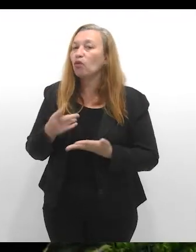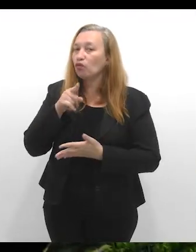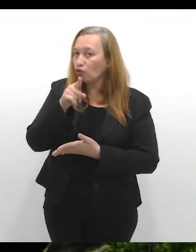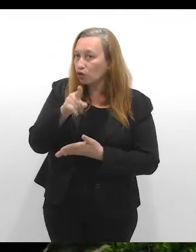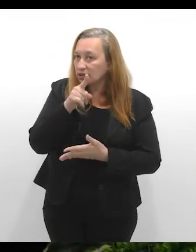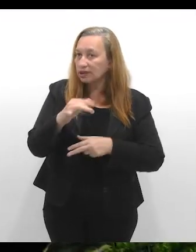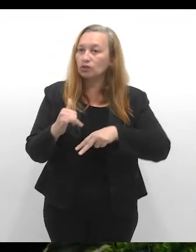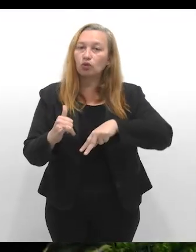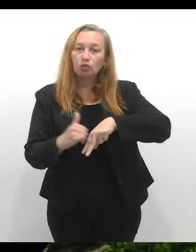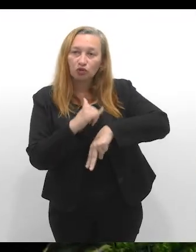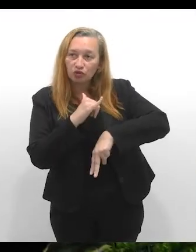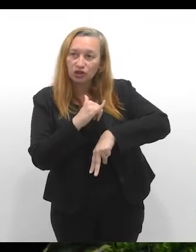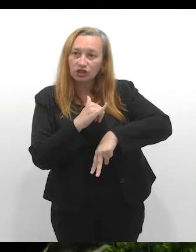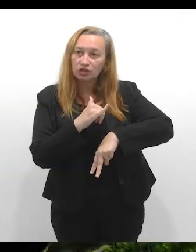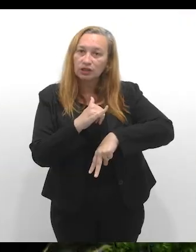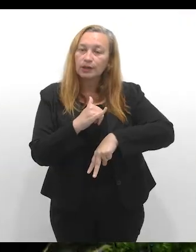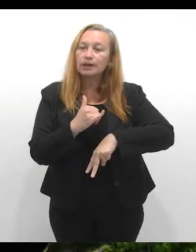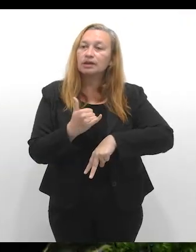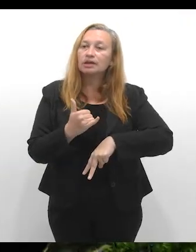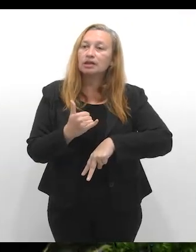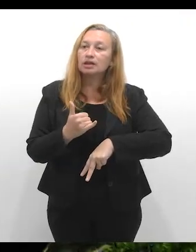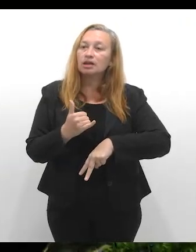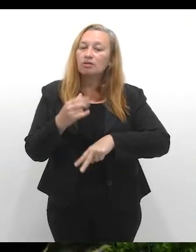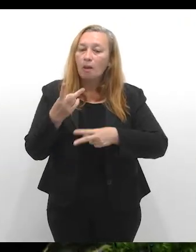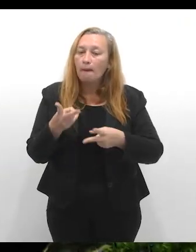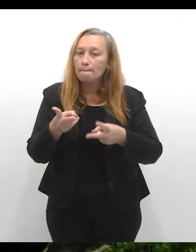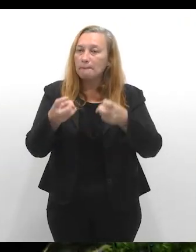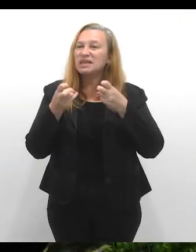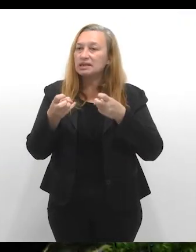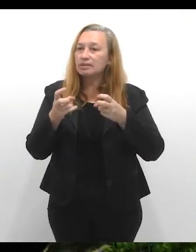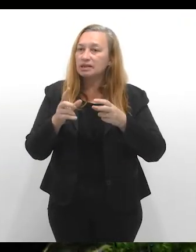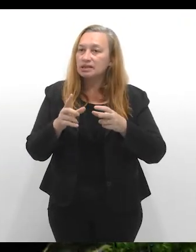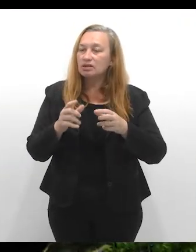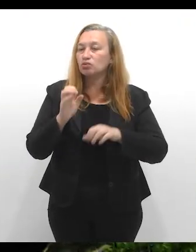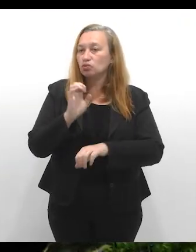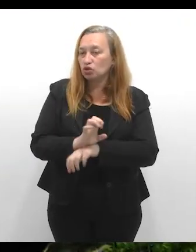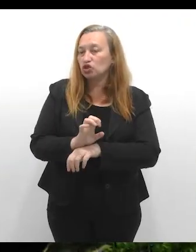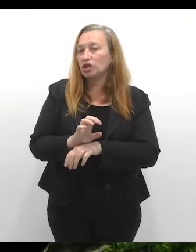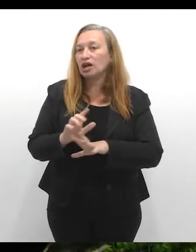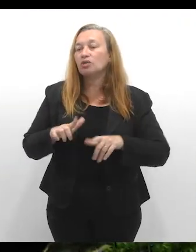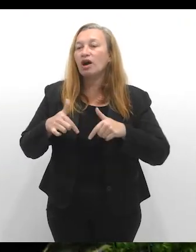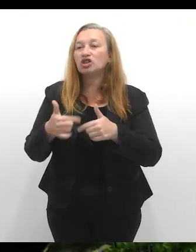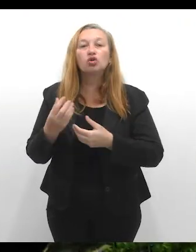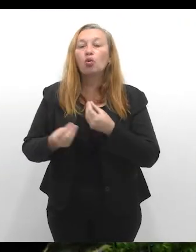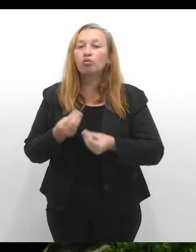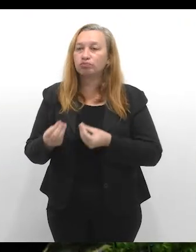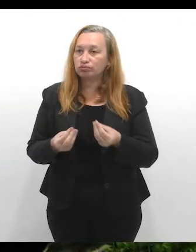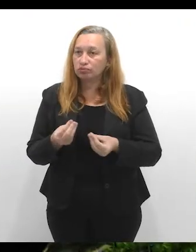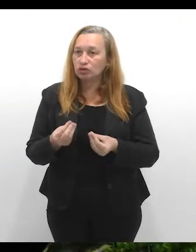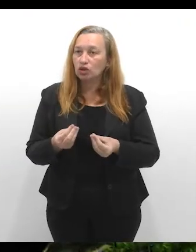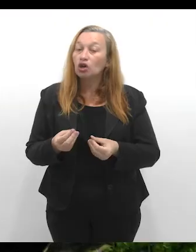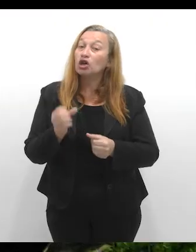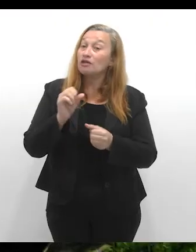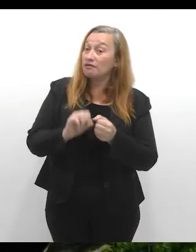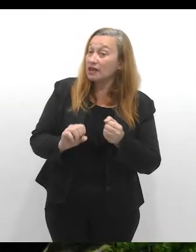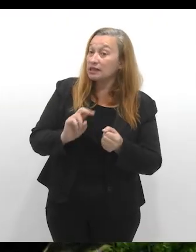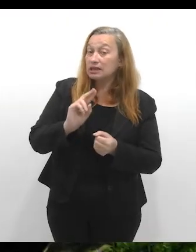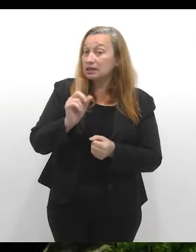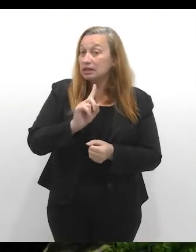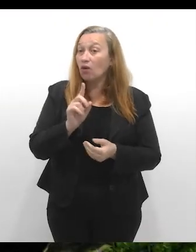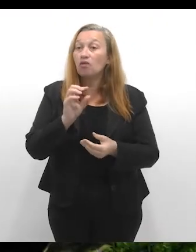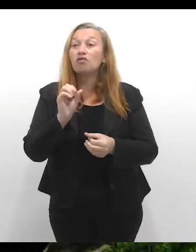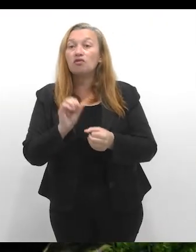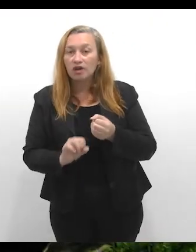da democracia. Então você como vítima, a sua percepção da atuação do Estado, né? O